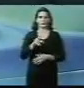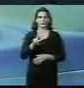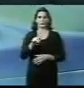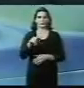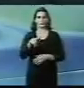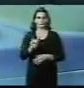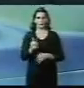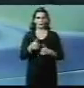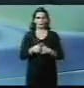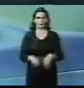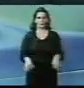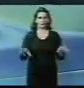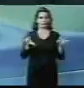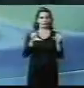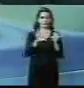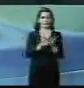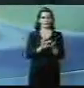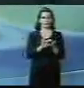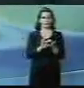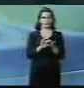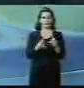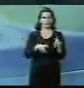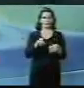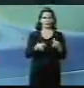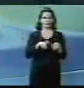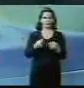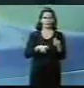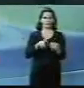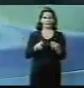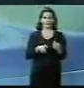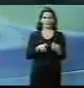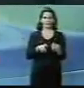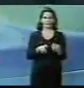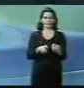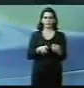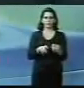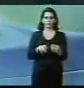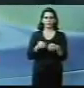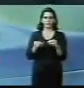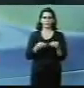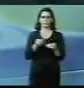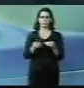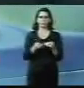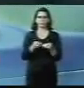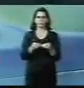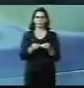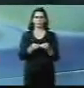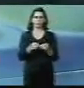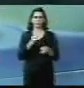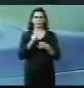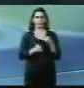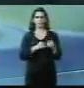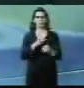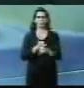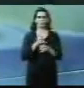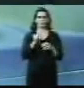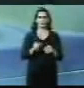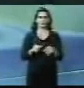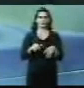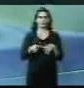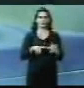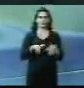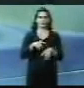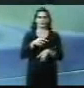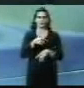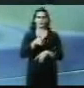vai estar ligado ao seu computador numa taxa de utilização, por exemplo, uma rede Ethernet que pode trabalhar de 10 a